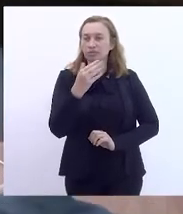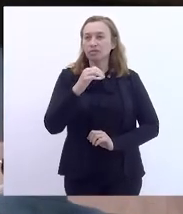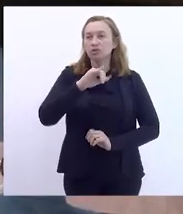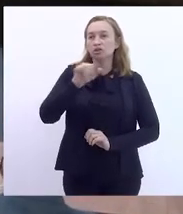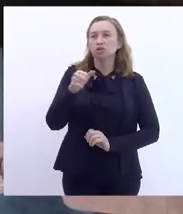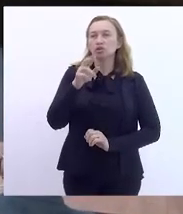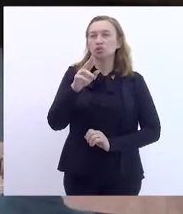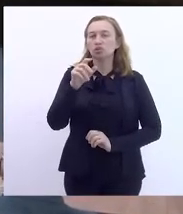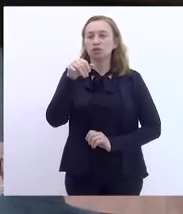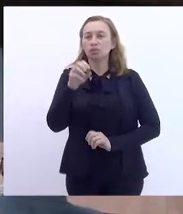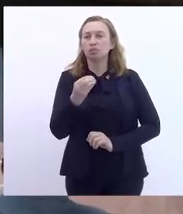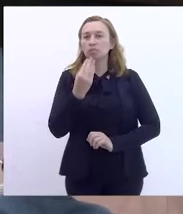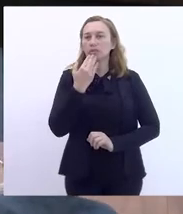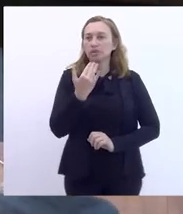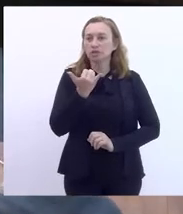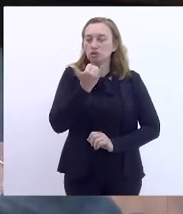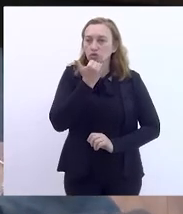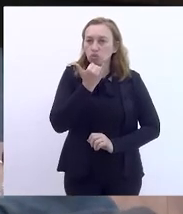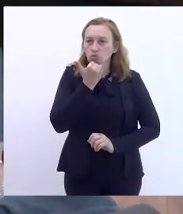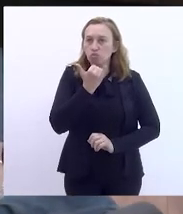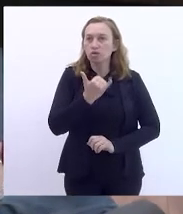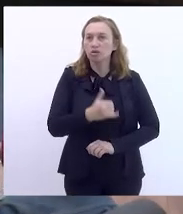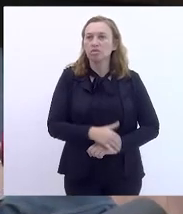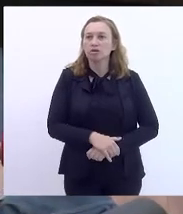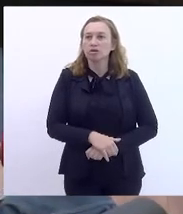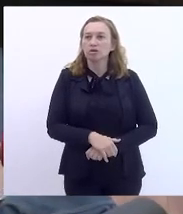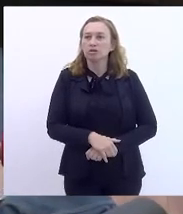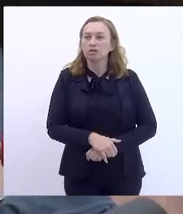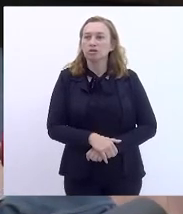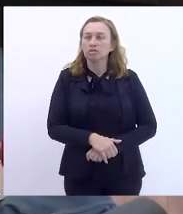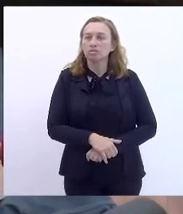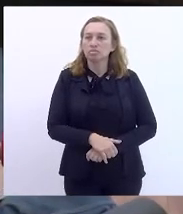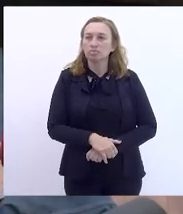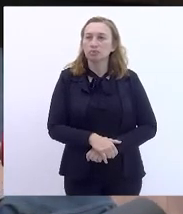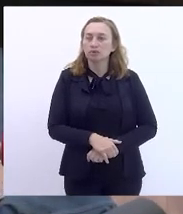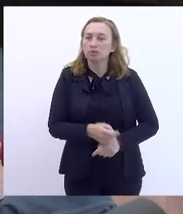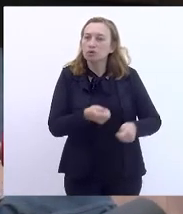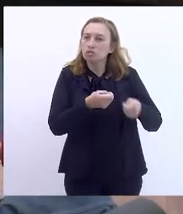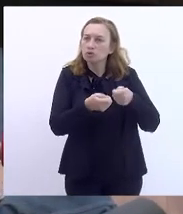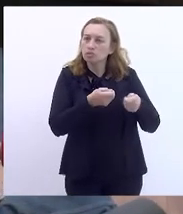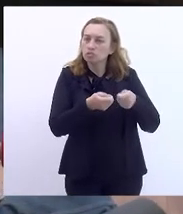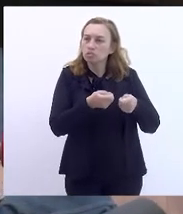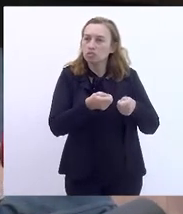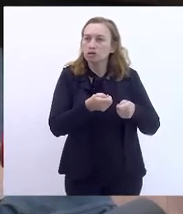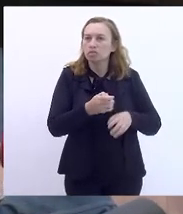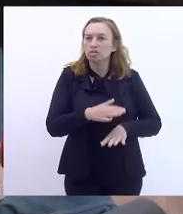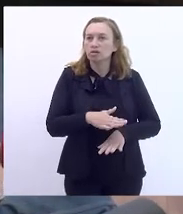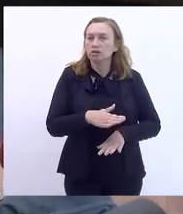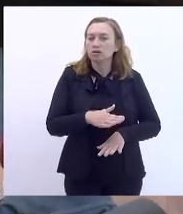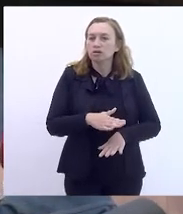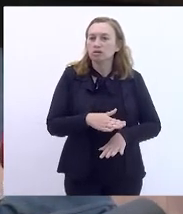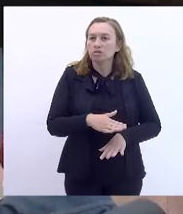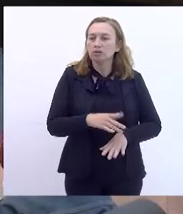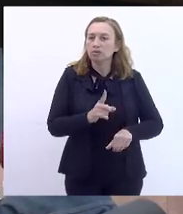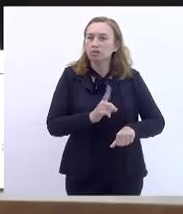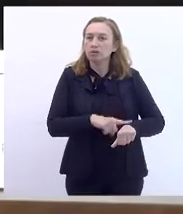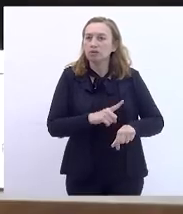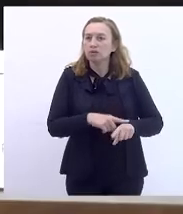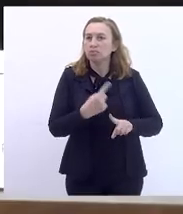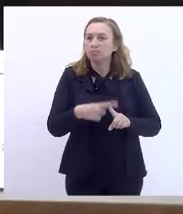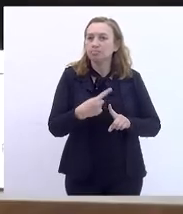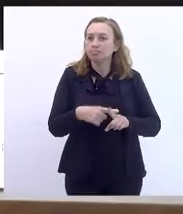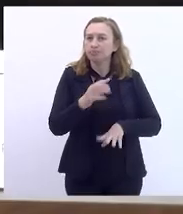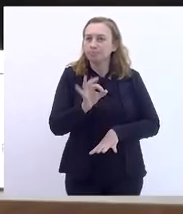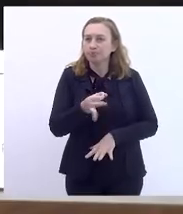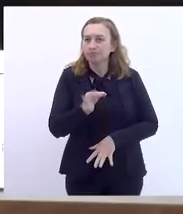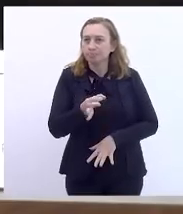Júlio eu peço desculpas de fato por ter que fazer um controle mais incisivo do tempo mas é